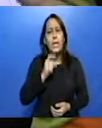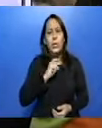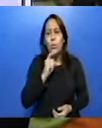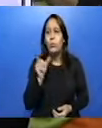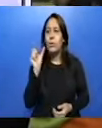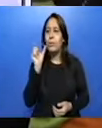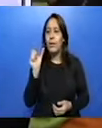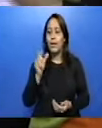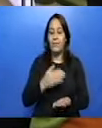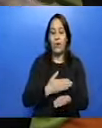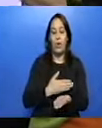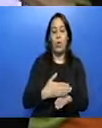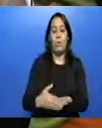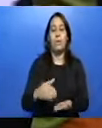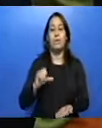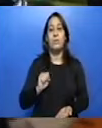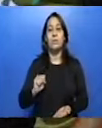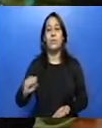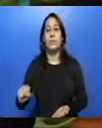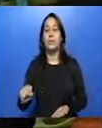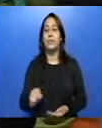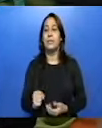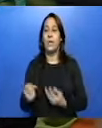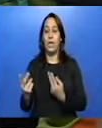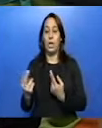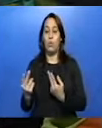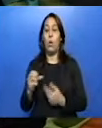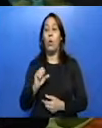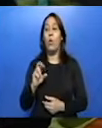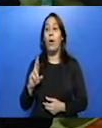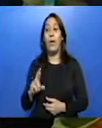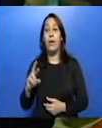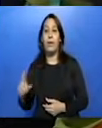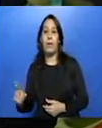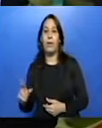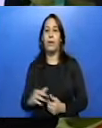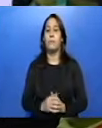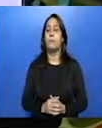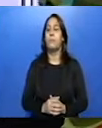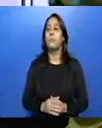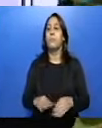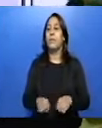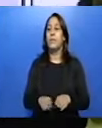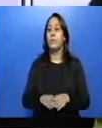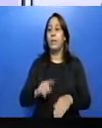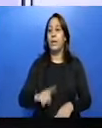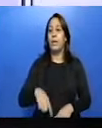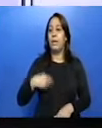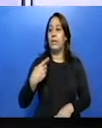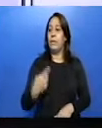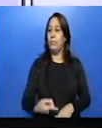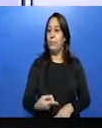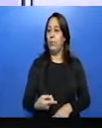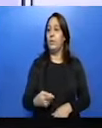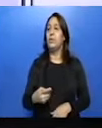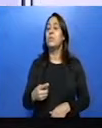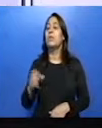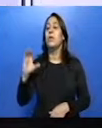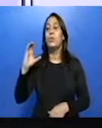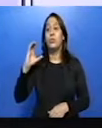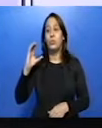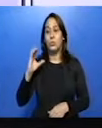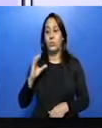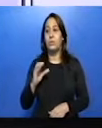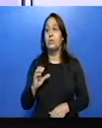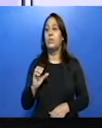S, igual RR. Depois de consoante, a letra S tem o mesmo som que